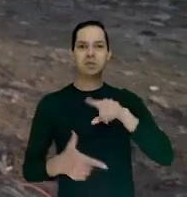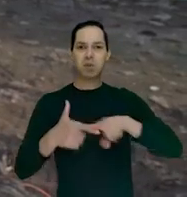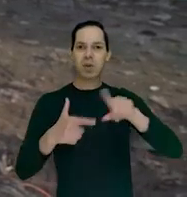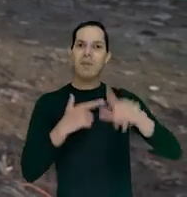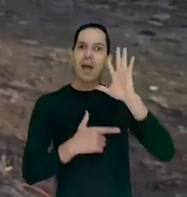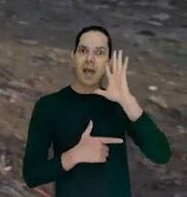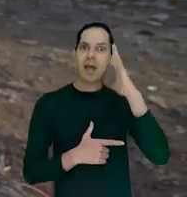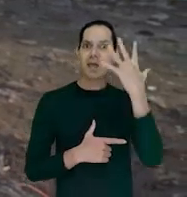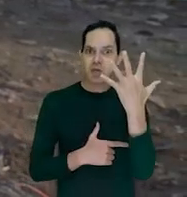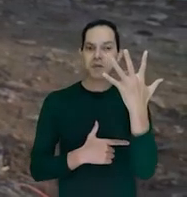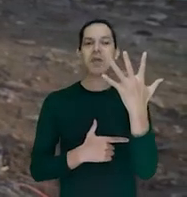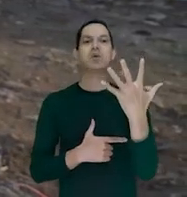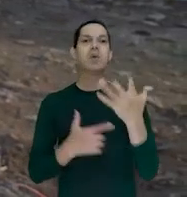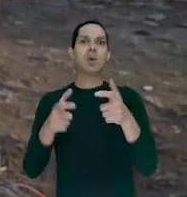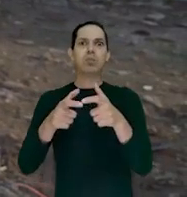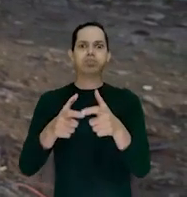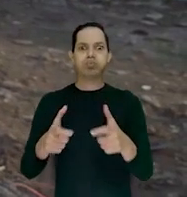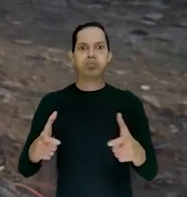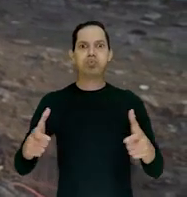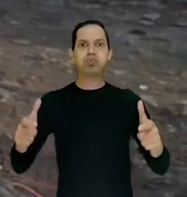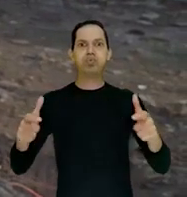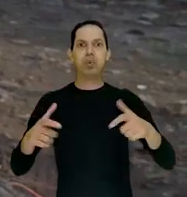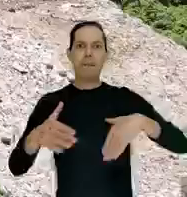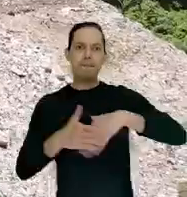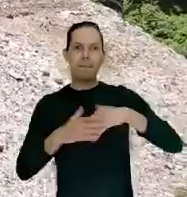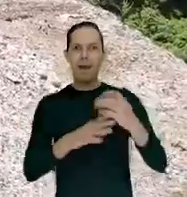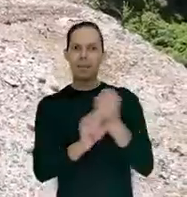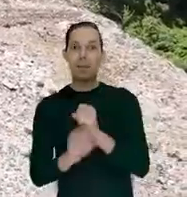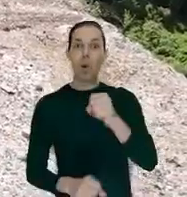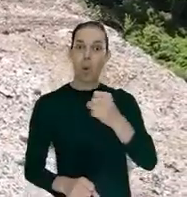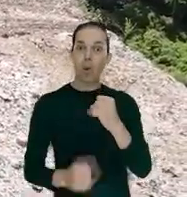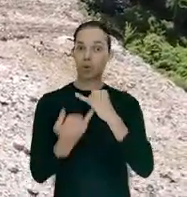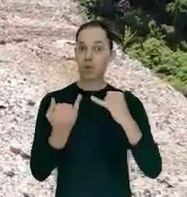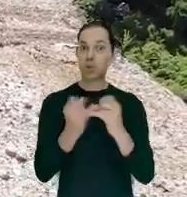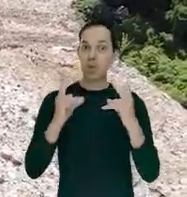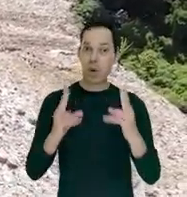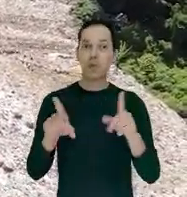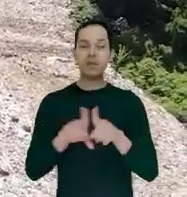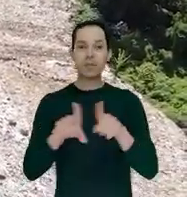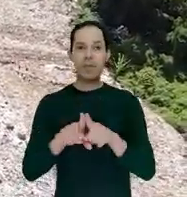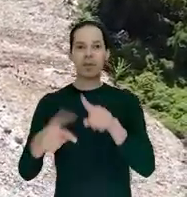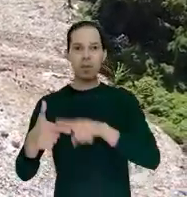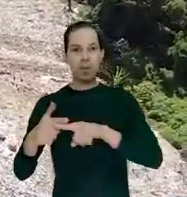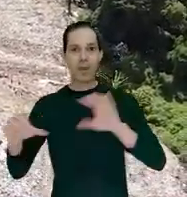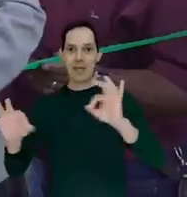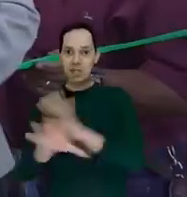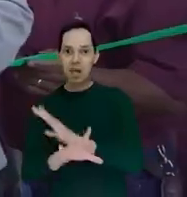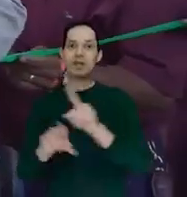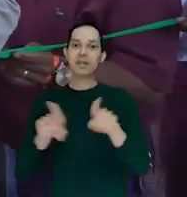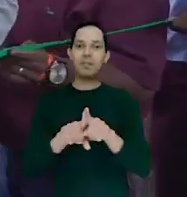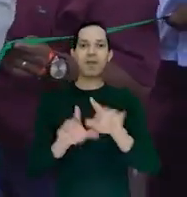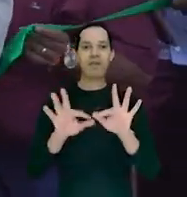resolvendo um problema ambiental do tamanho de 8 campos de futebol e, ao mesmo tempo, que a gente dá um ponto final nessa história aqui, a gente dá